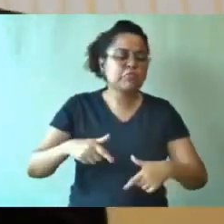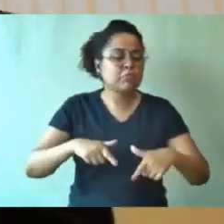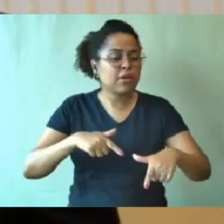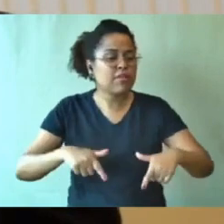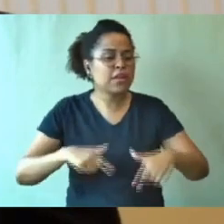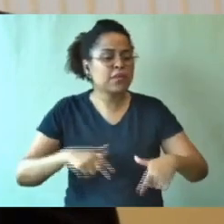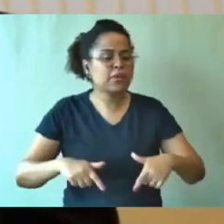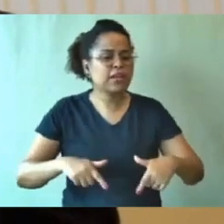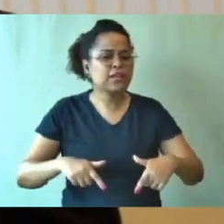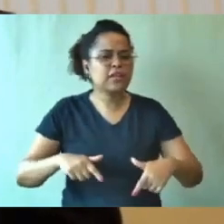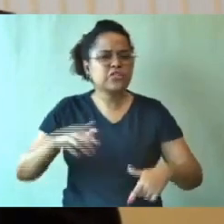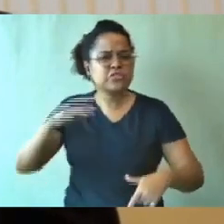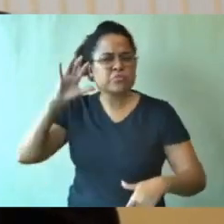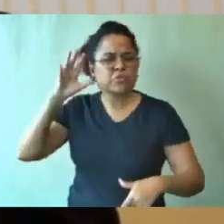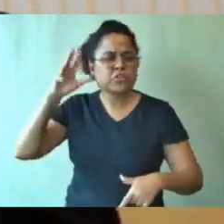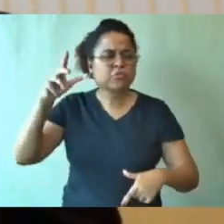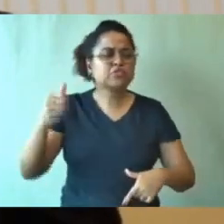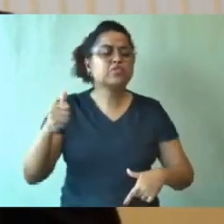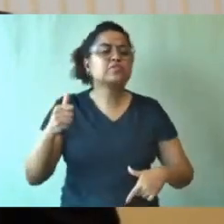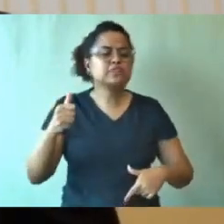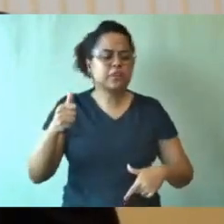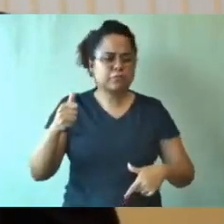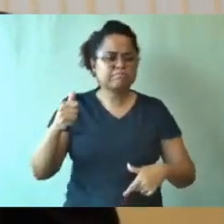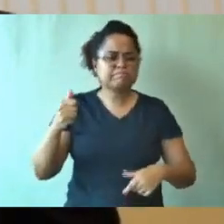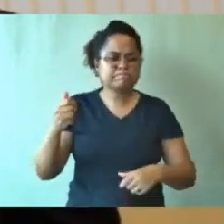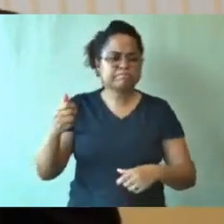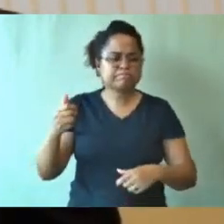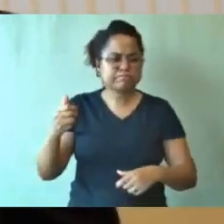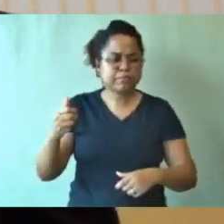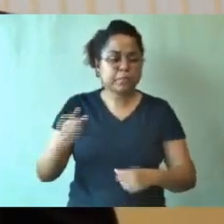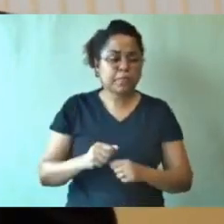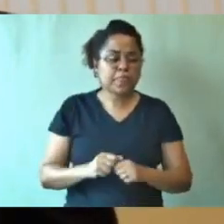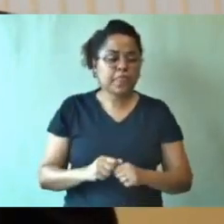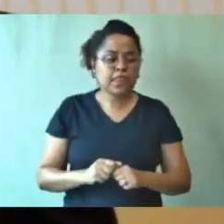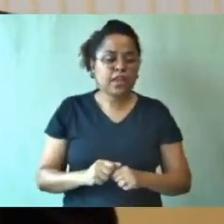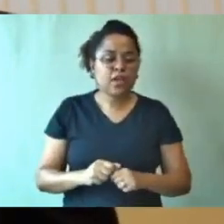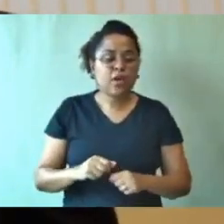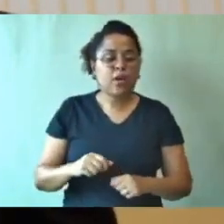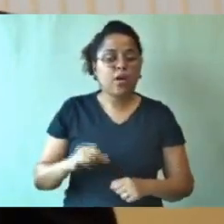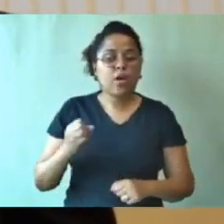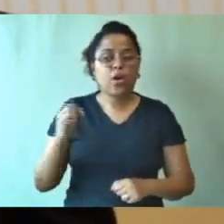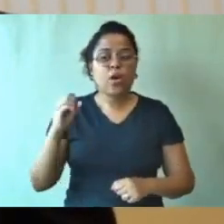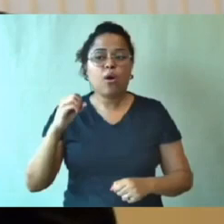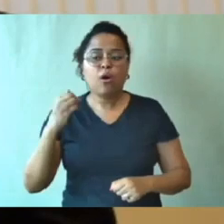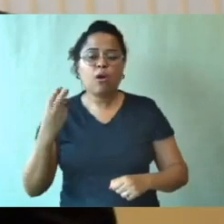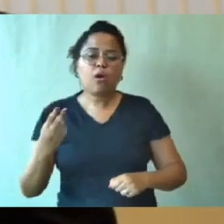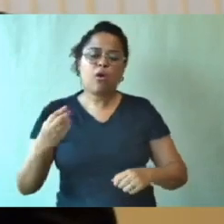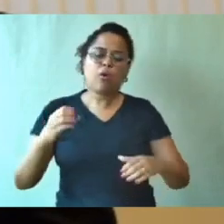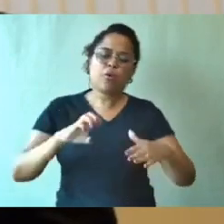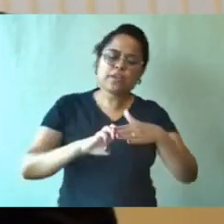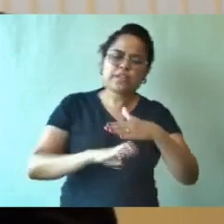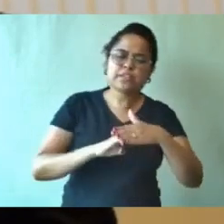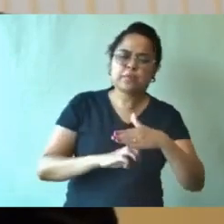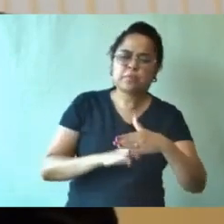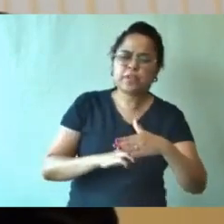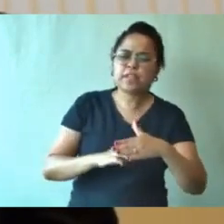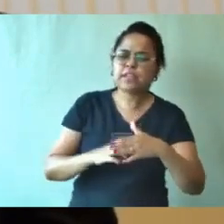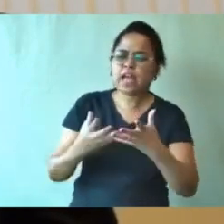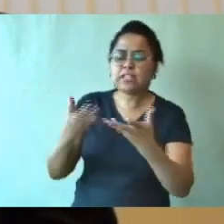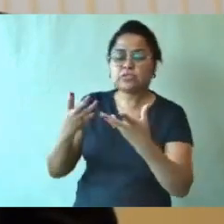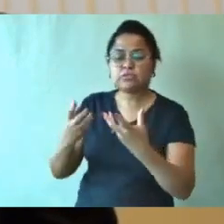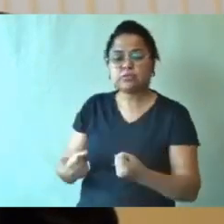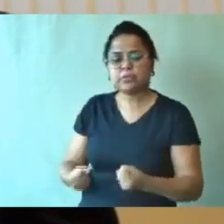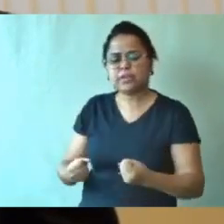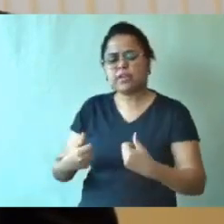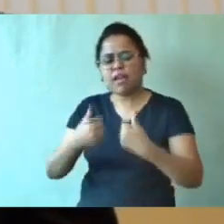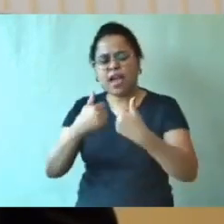solução, ou as empresas do consórcio assumiam essa frota da Torres e colocassem